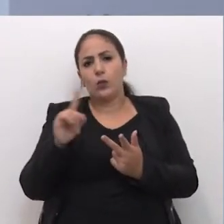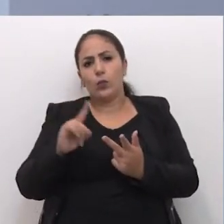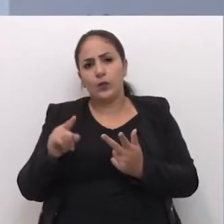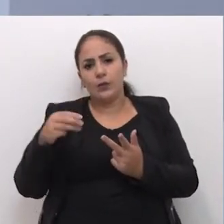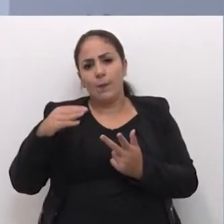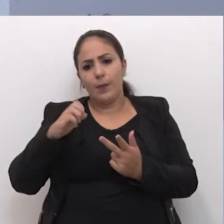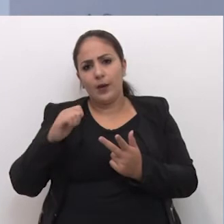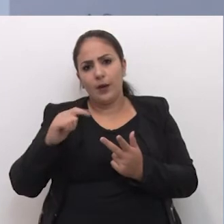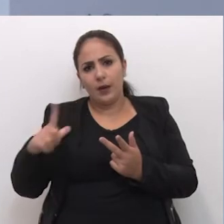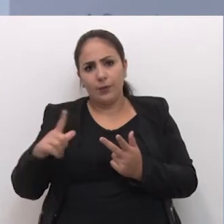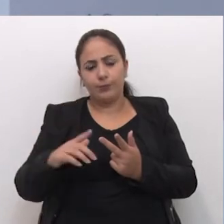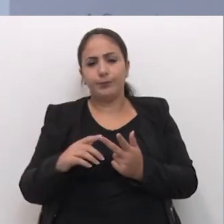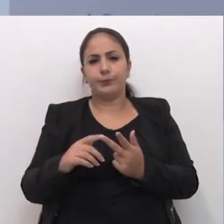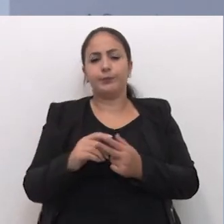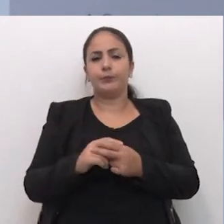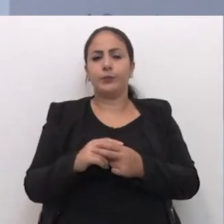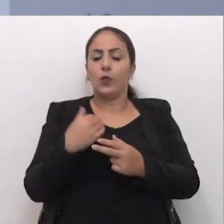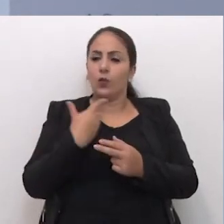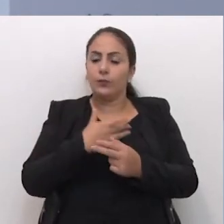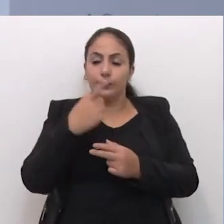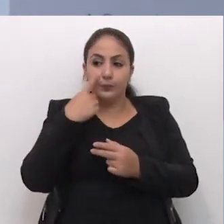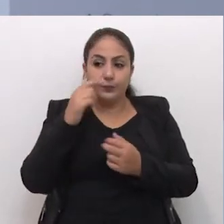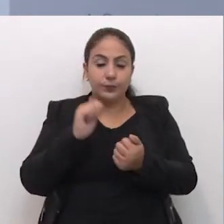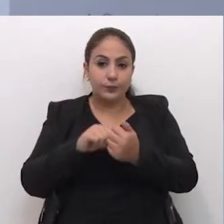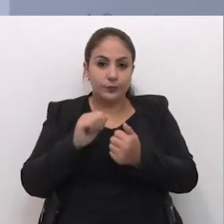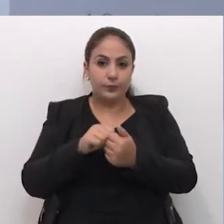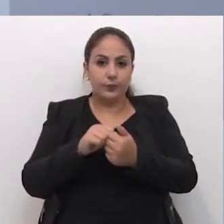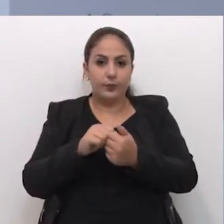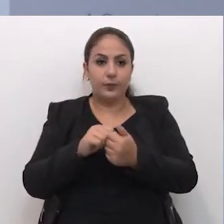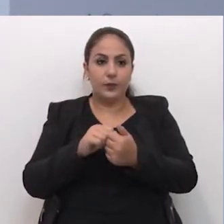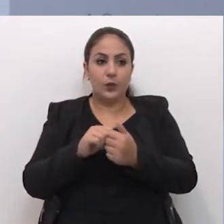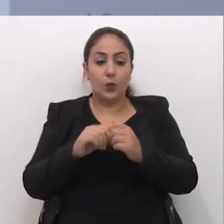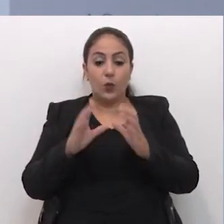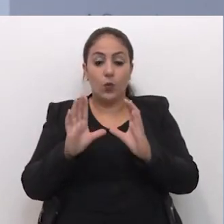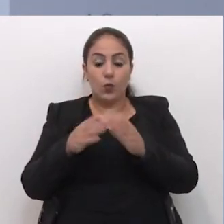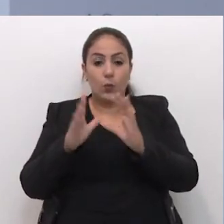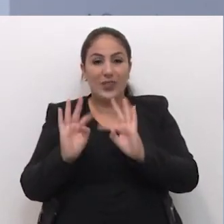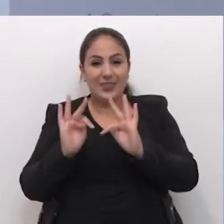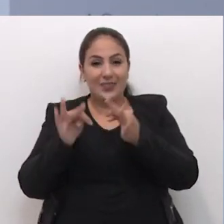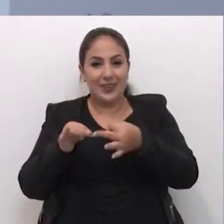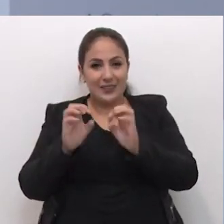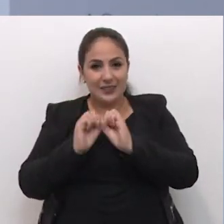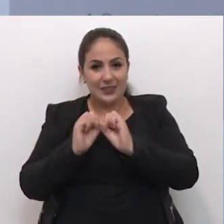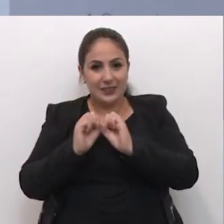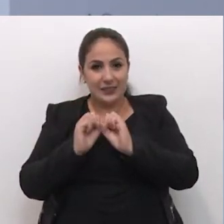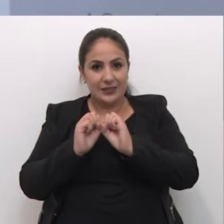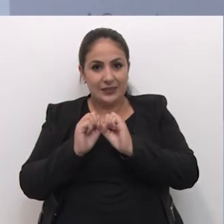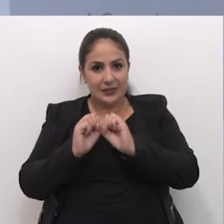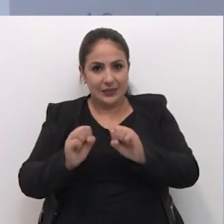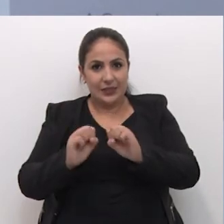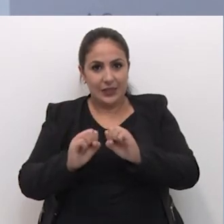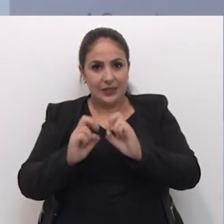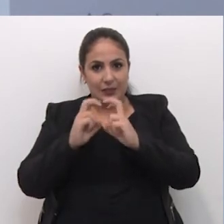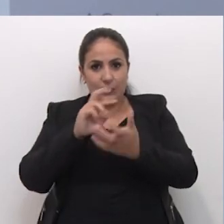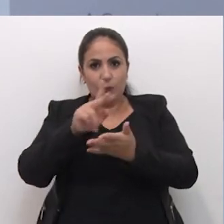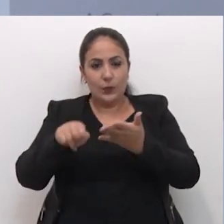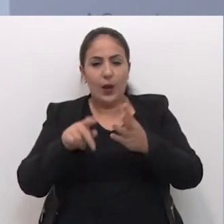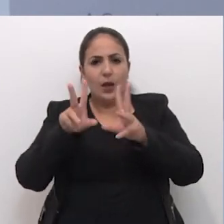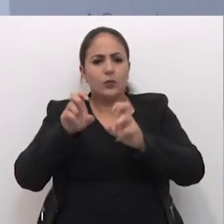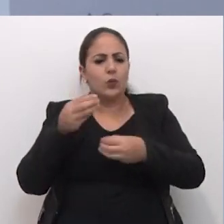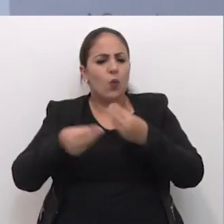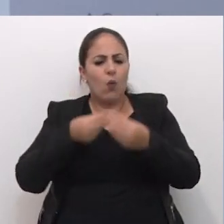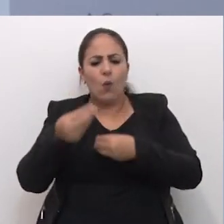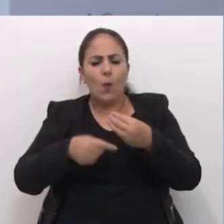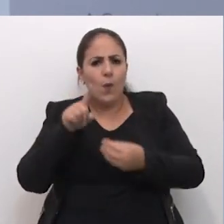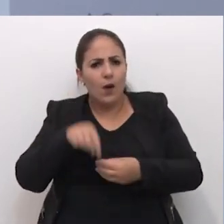o vereador Luiz Miguel, para tratarmos junto com o corpo técnico da Secretaria de Transportes, a